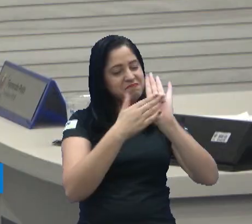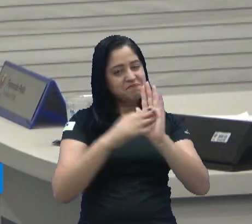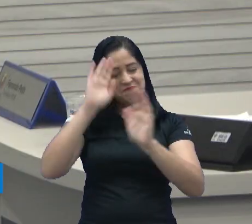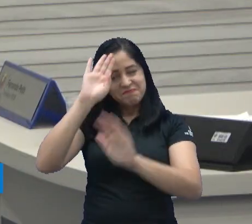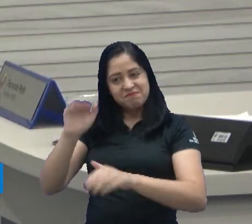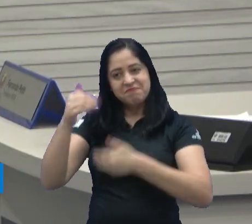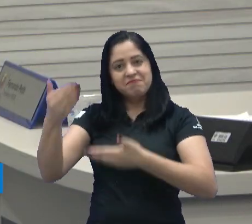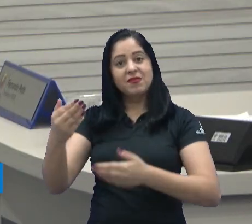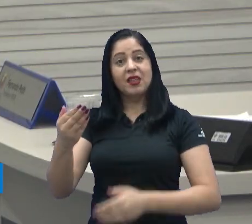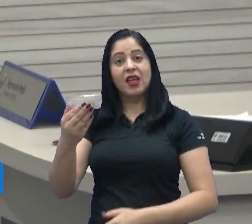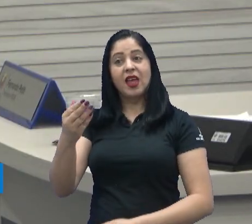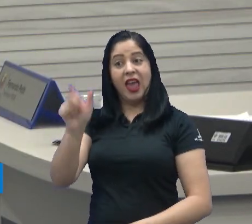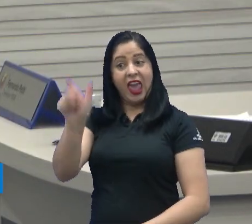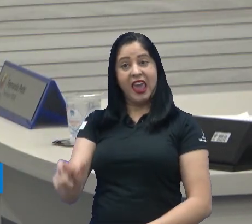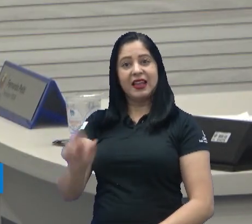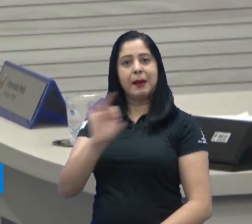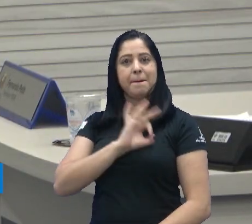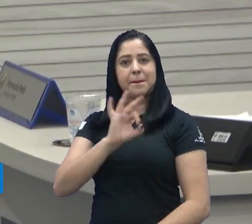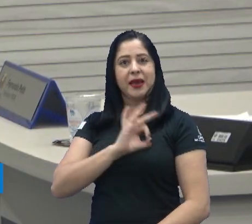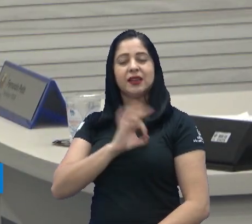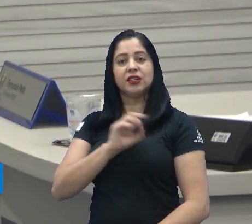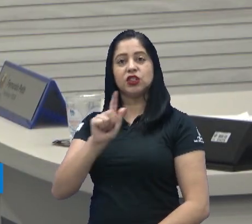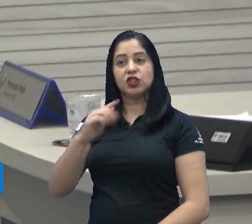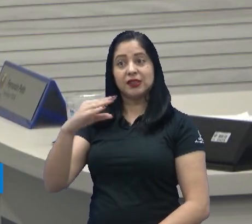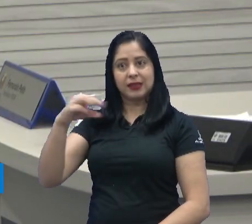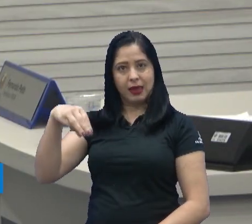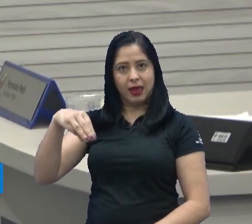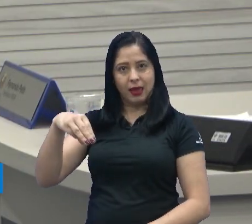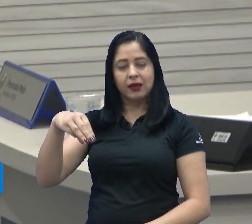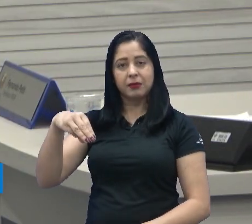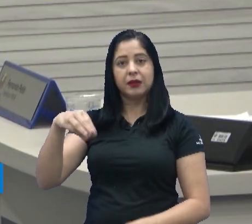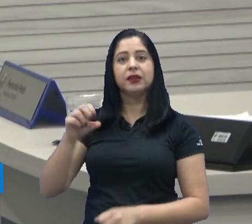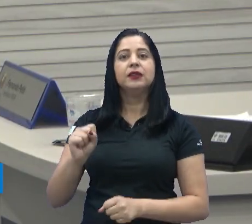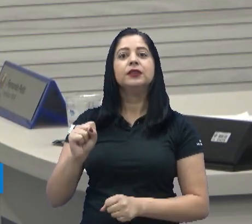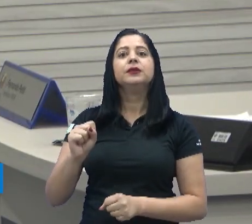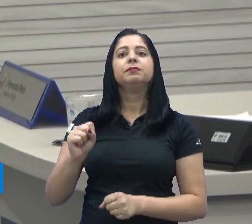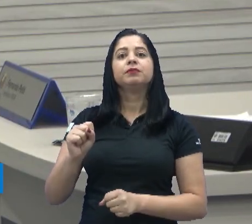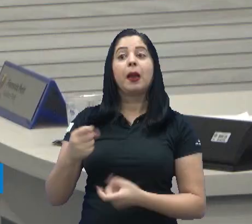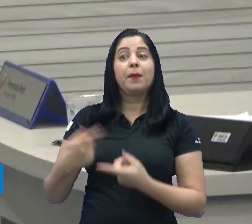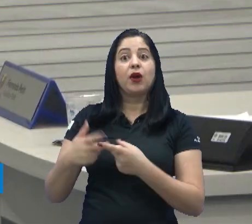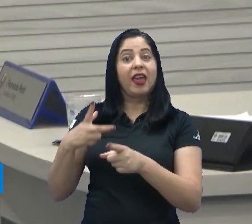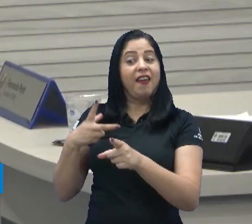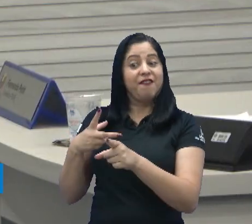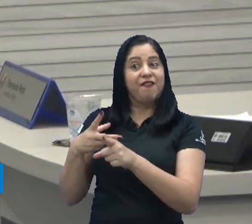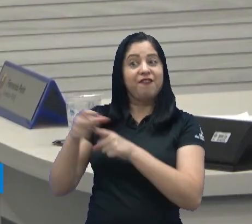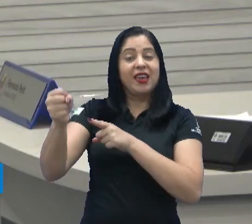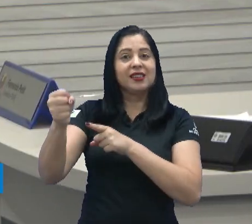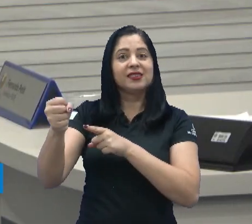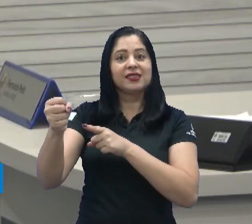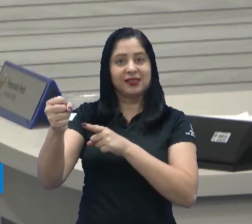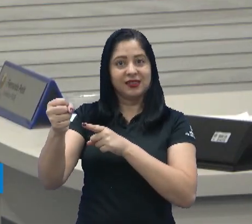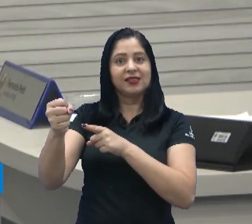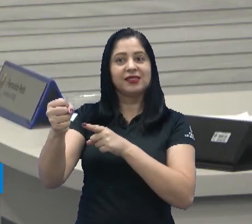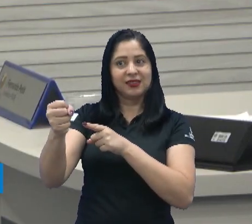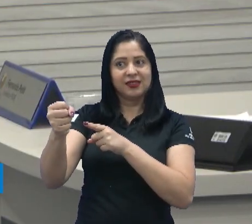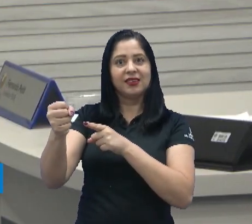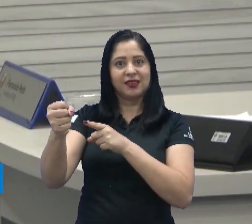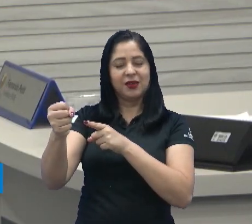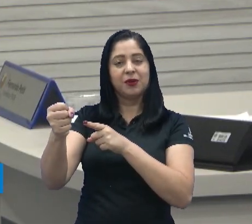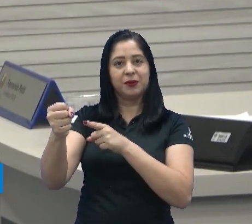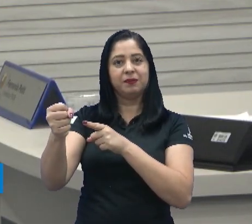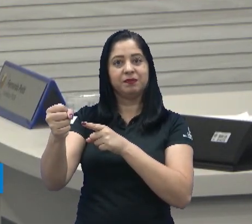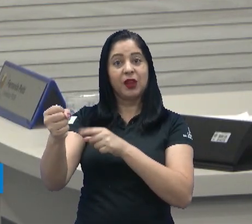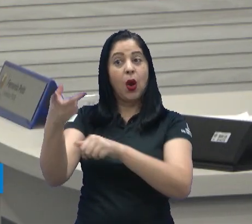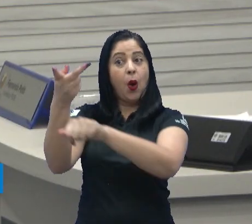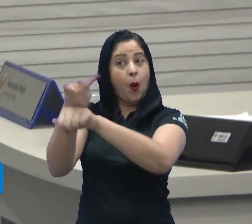Silva, integrante do grupo tático com moto da Getan, pela conquista do primeiro lugar na 4ª edição de